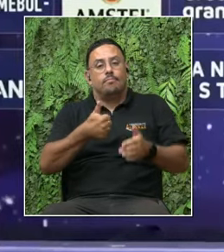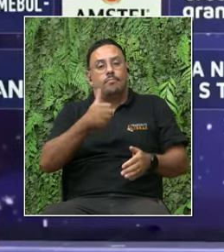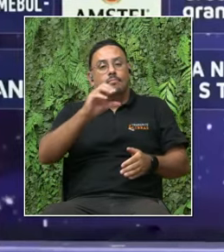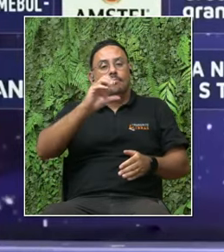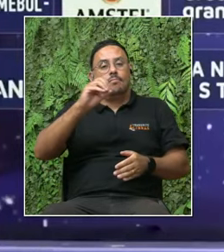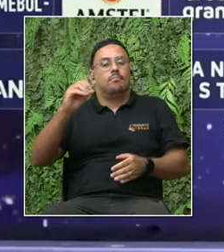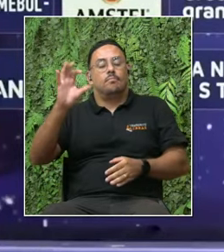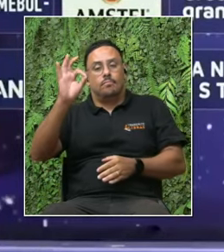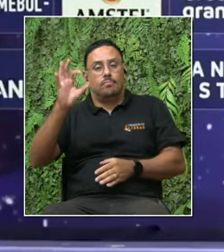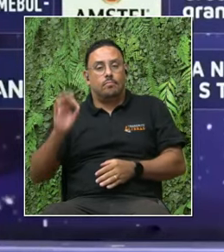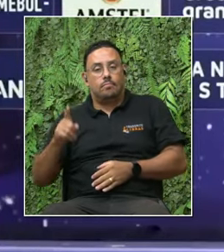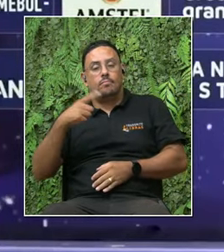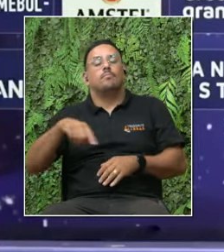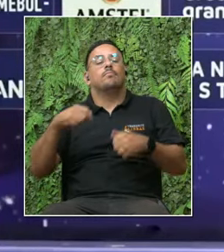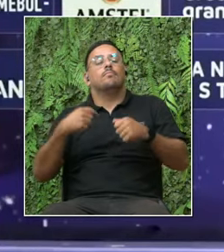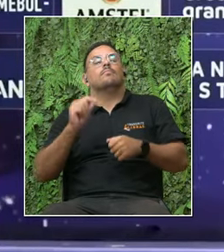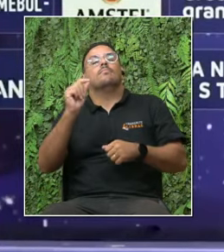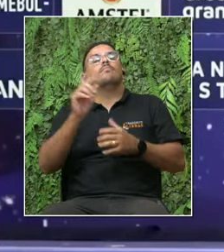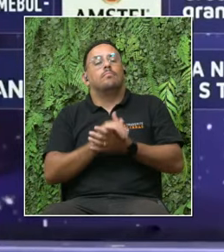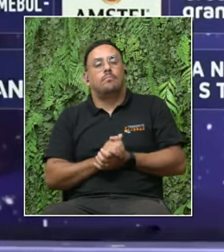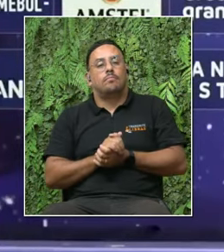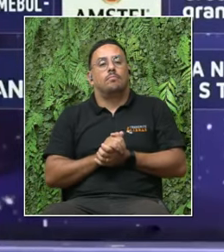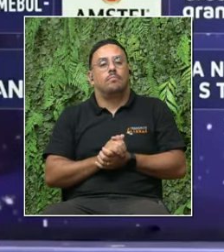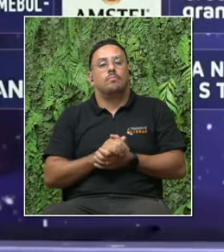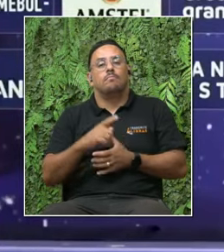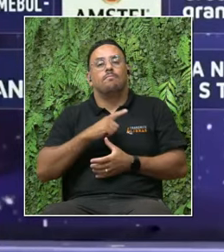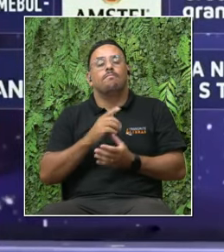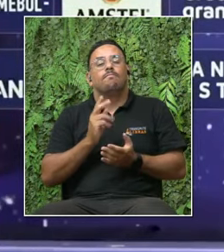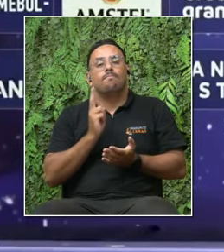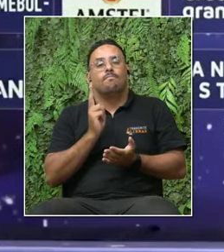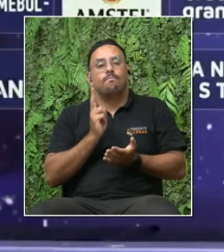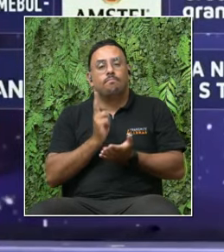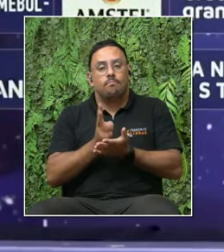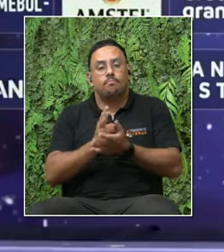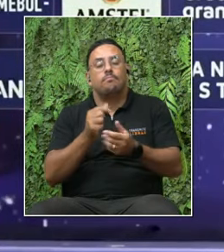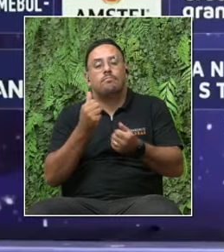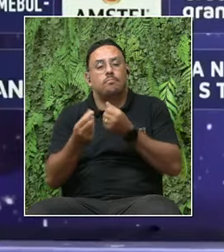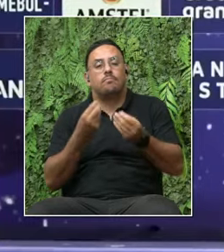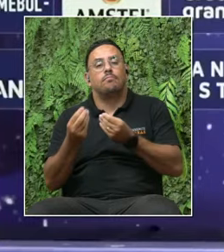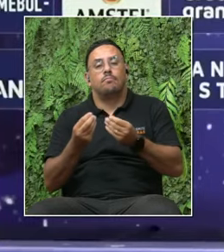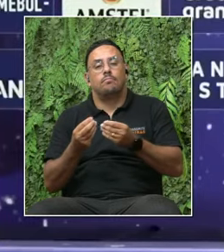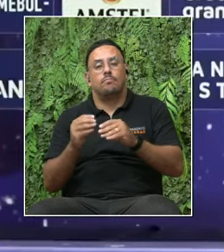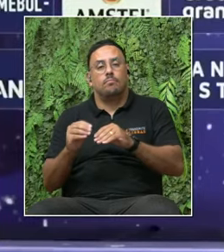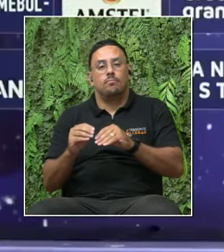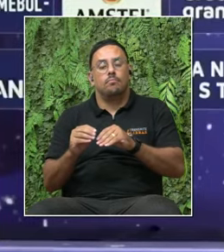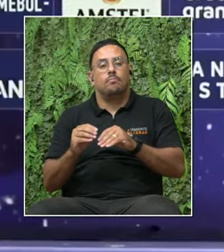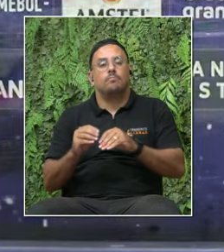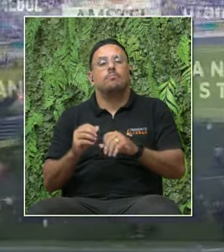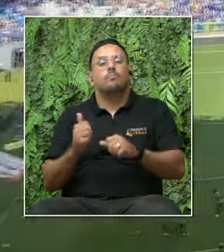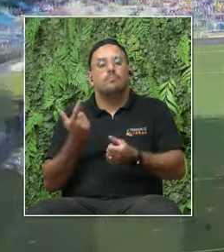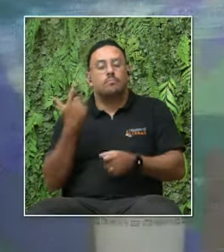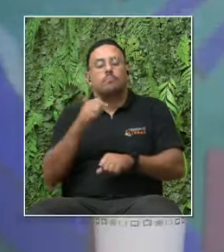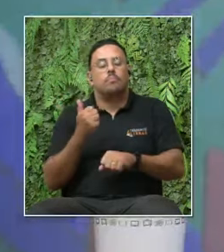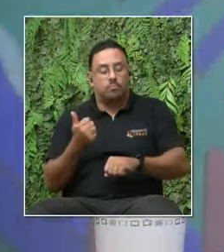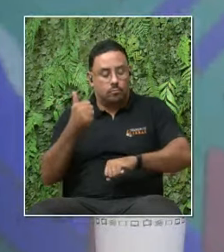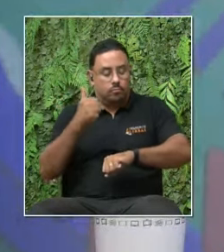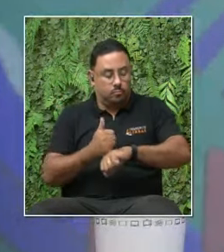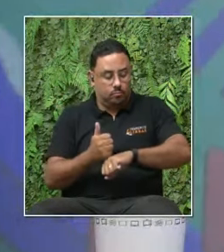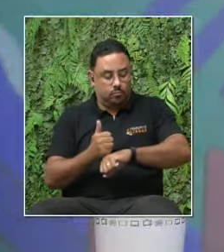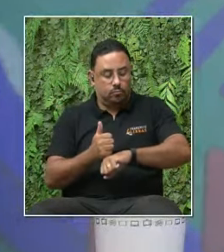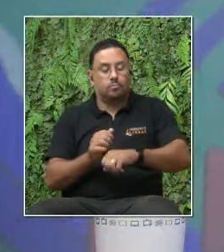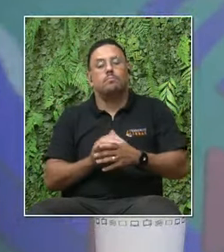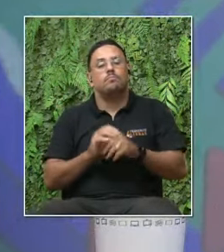e se é necessário que teníamos que jogar todos os jogos por estar à disposição para para entrar em